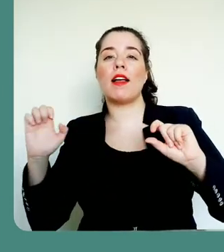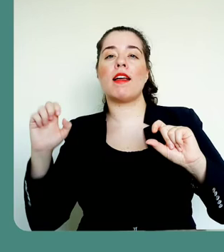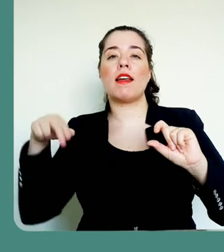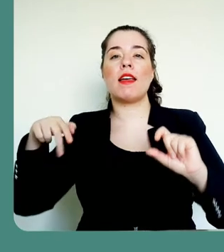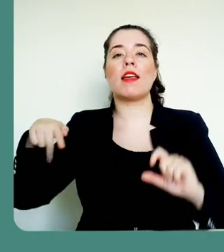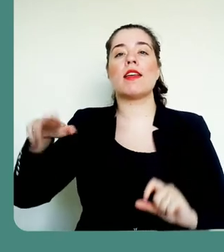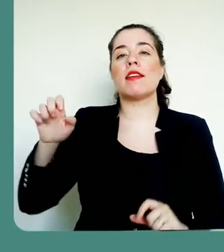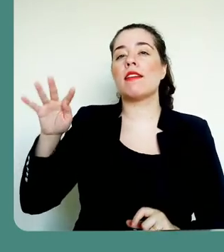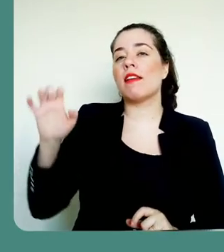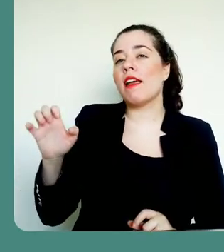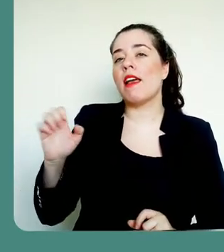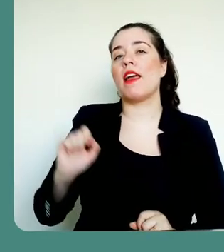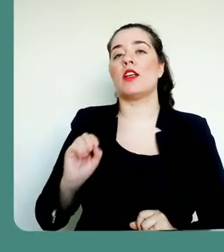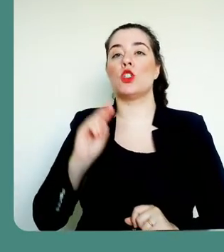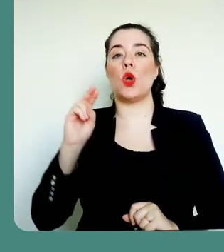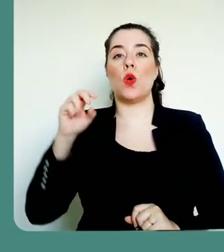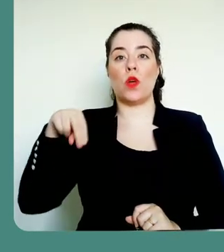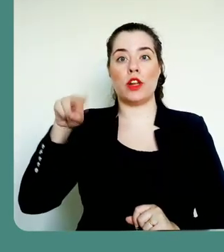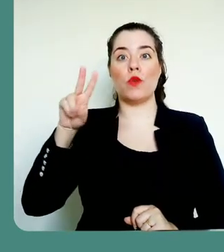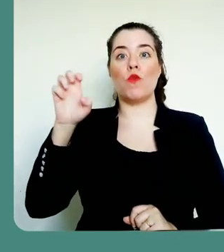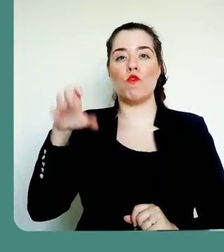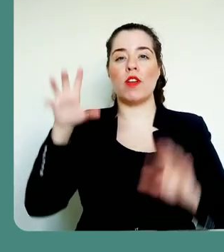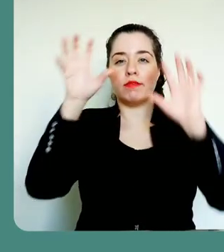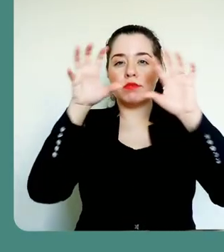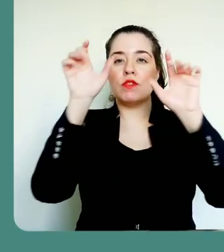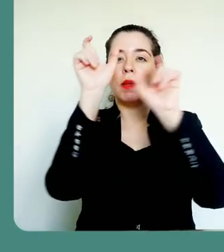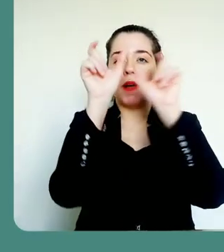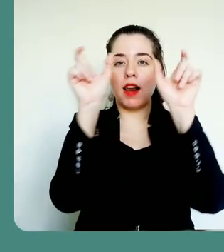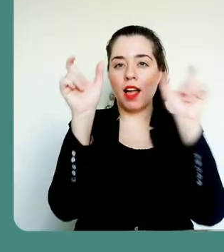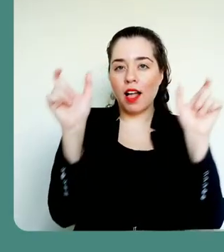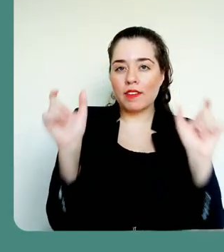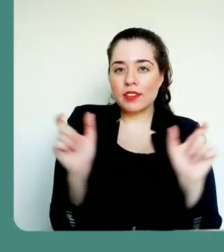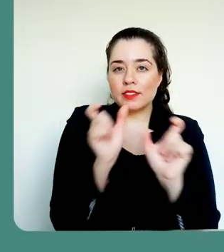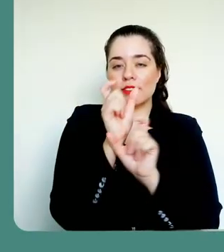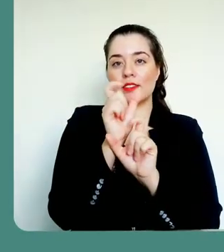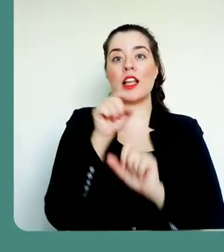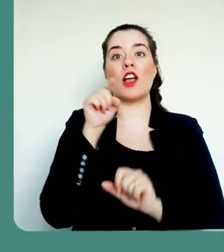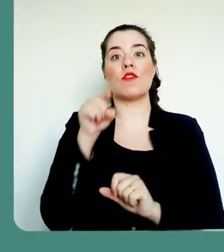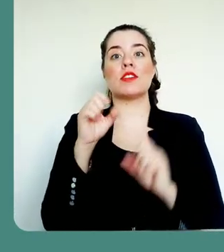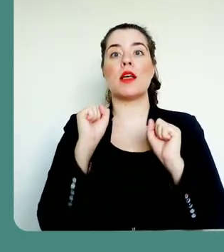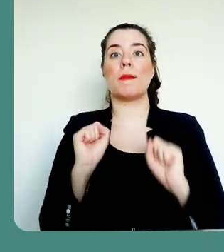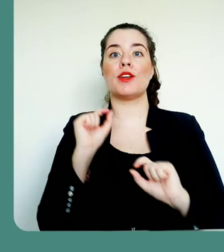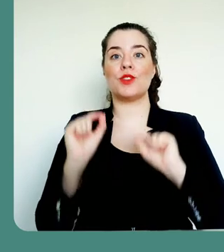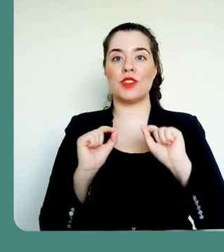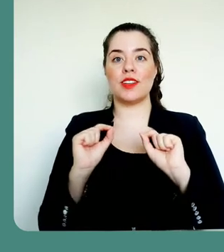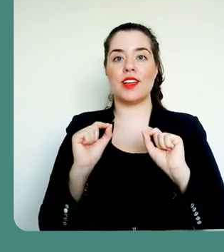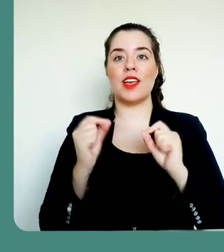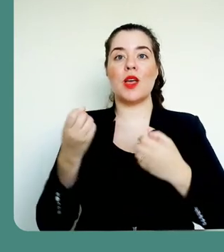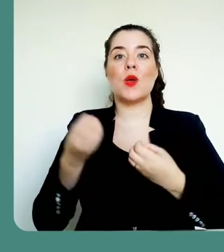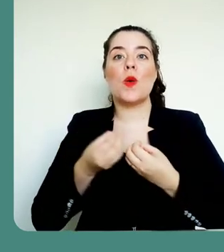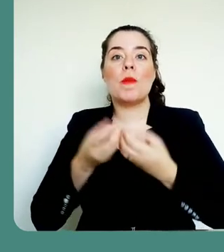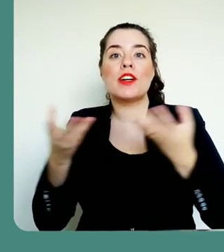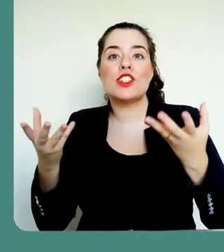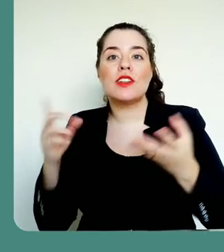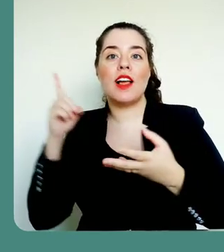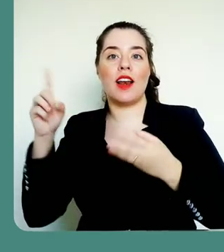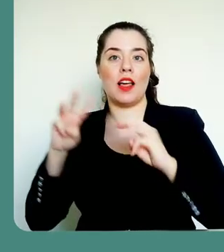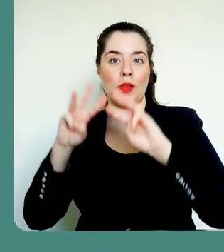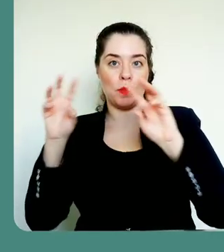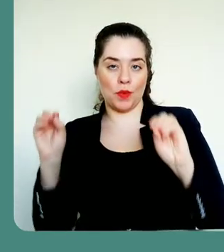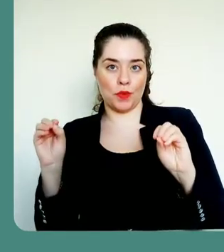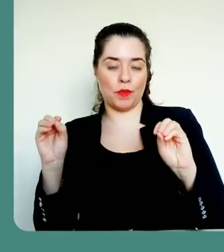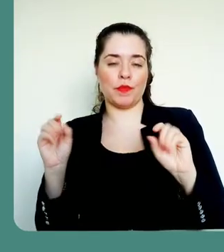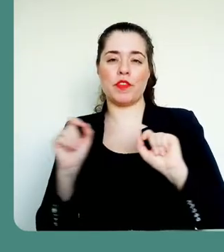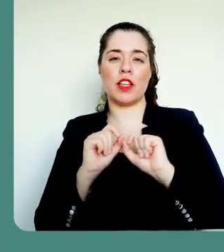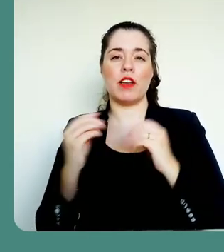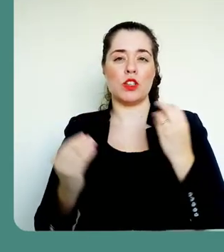de palavras ou uma pergunta de múltipla escolha, você pode compartilhar as respostas diretamente lá no Moodle.